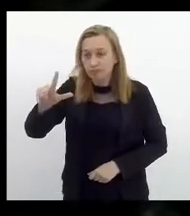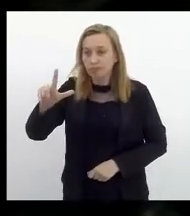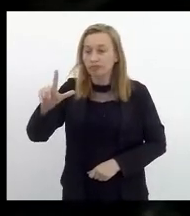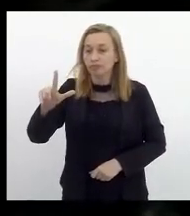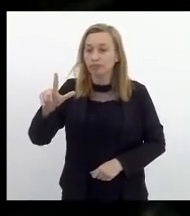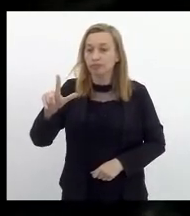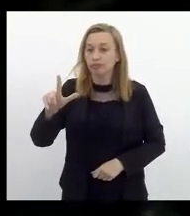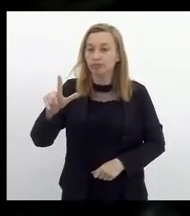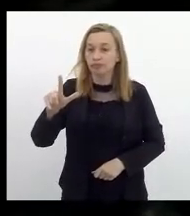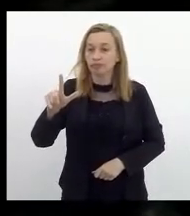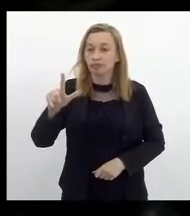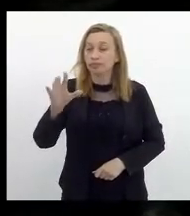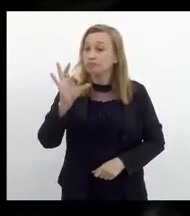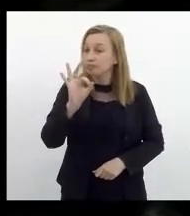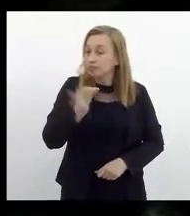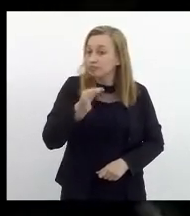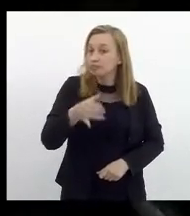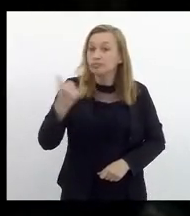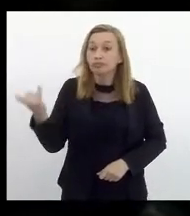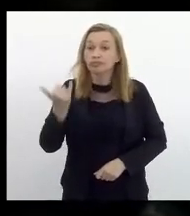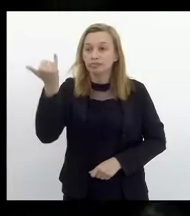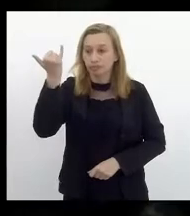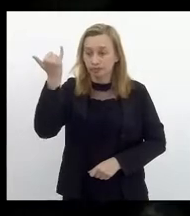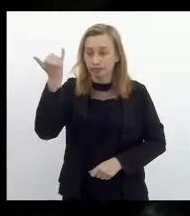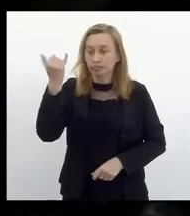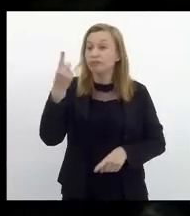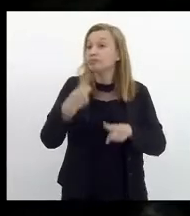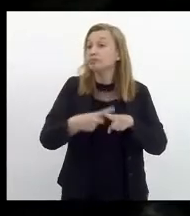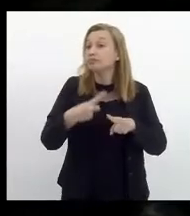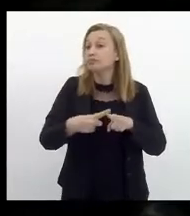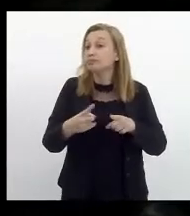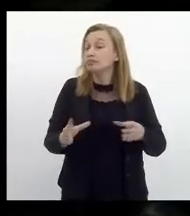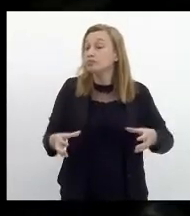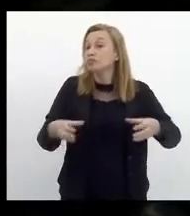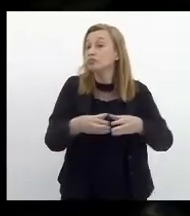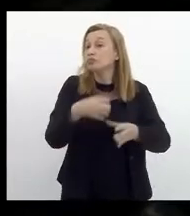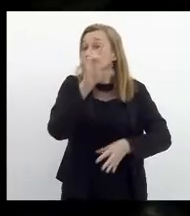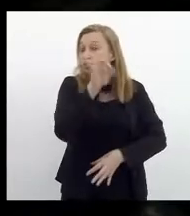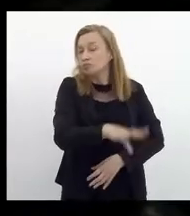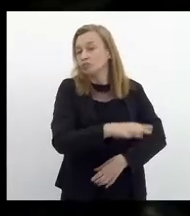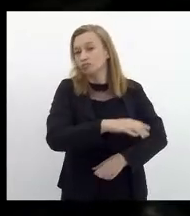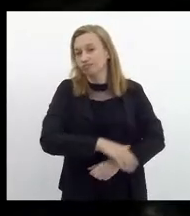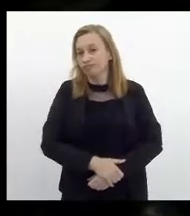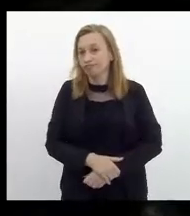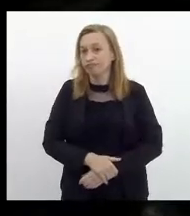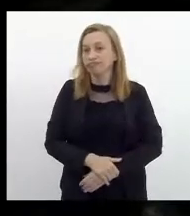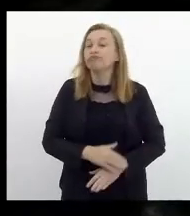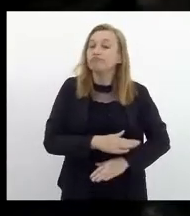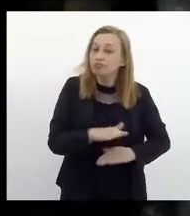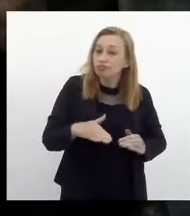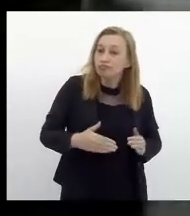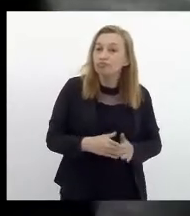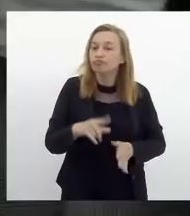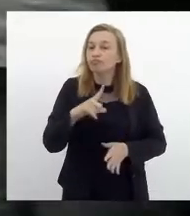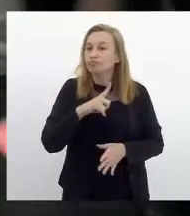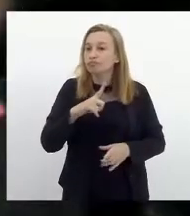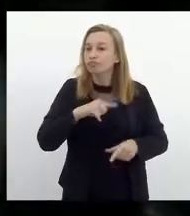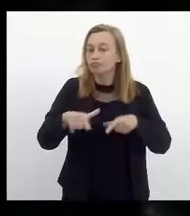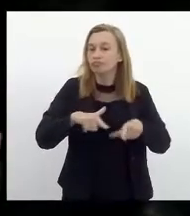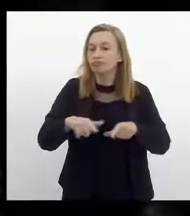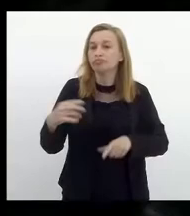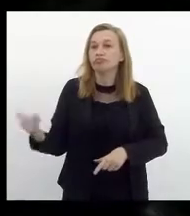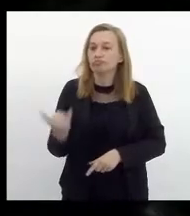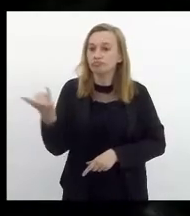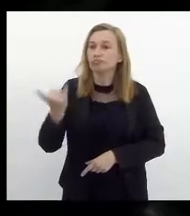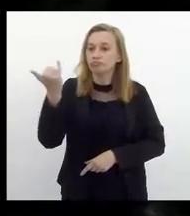é absolutamente importante, porque é um corpo só. Todos têm uma função